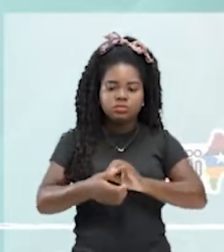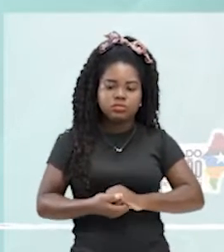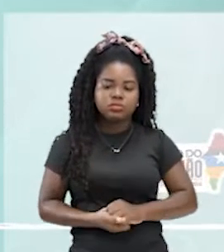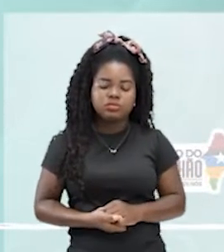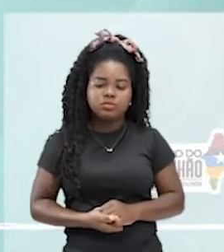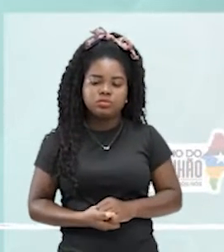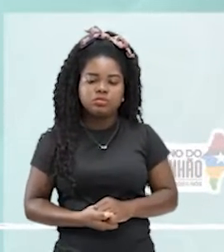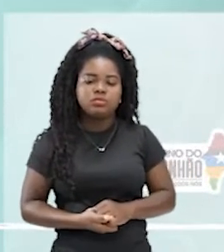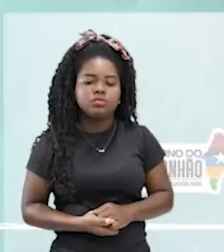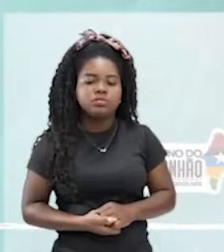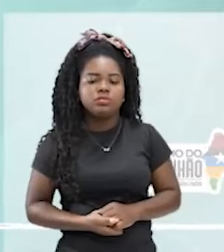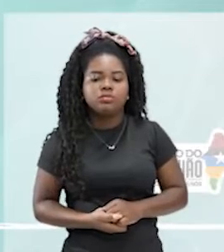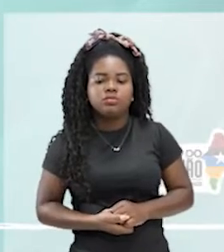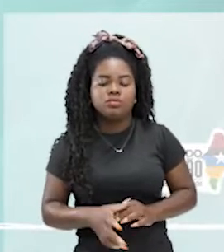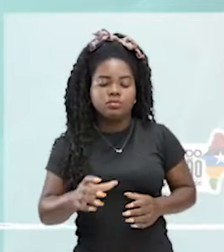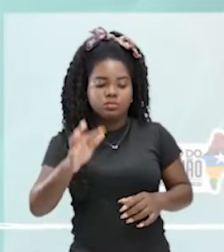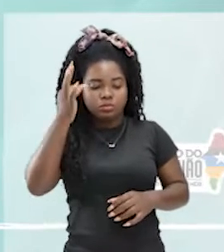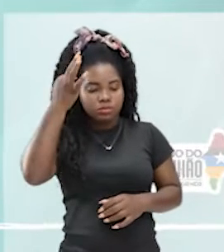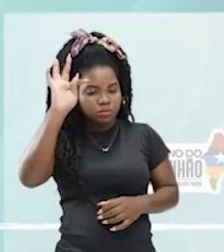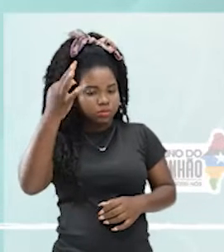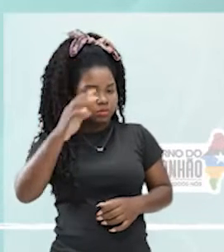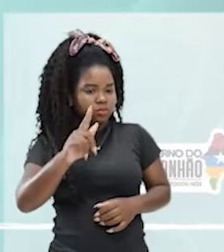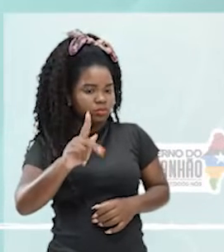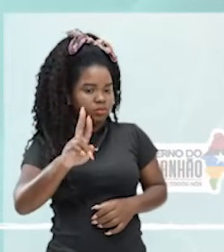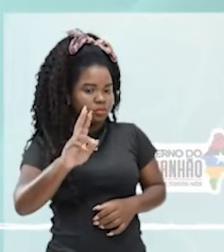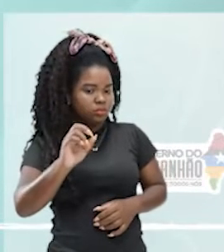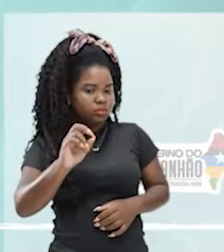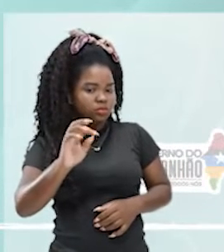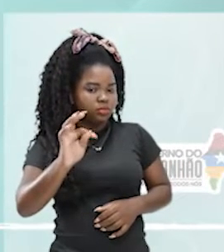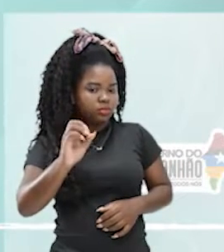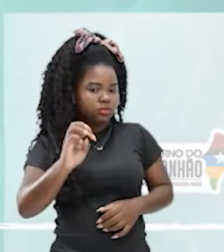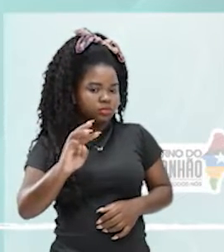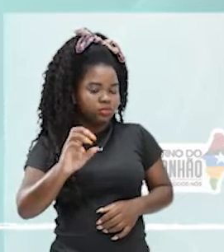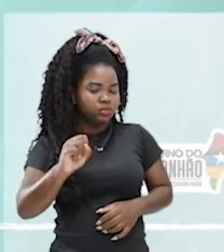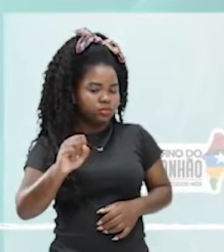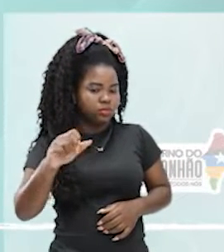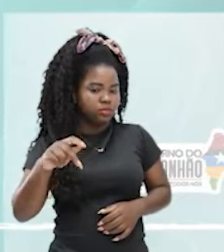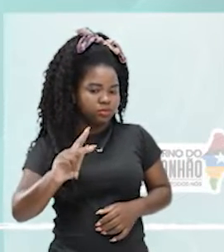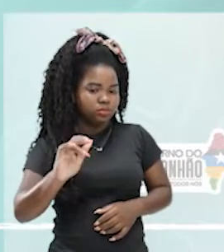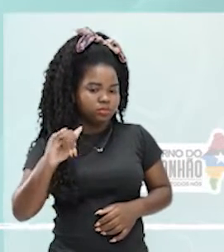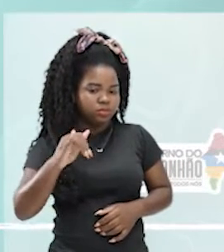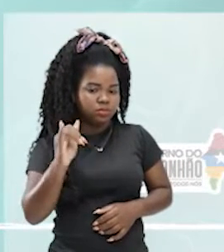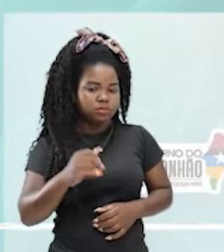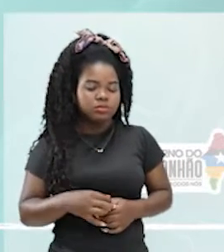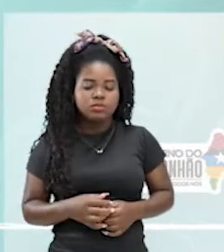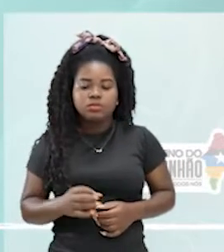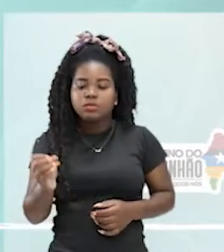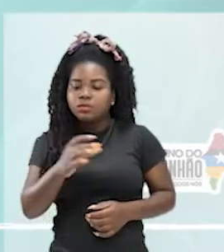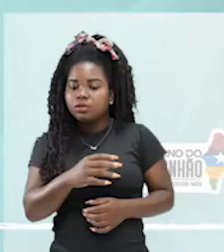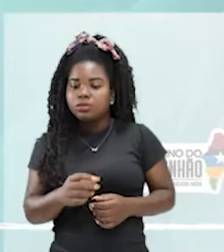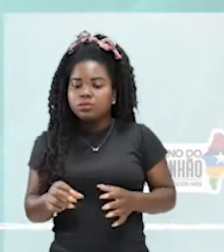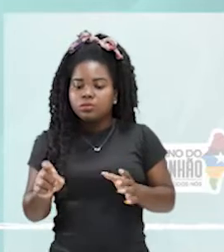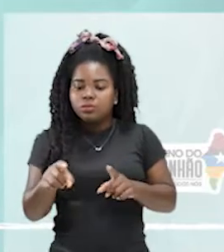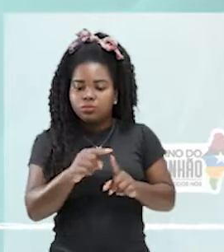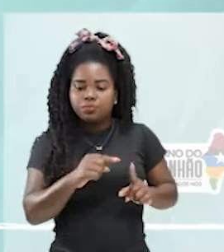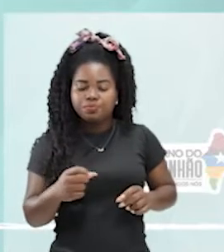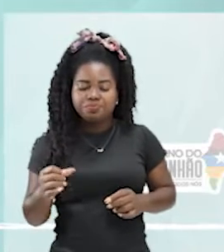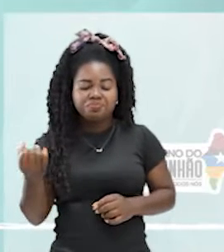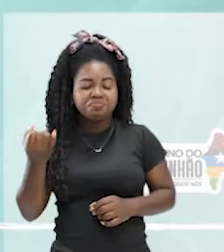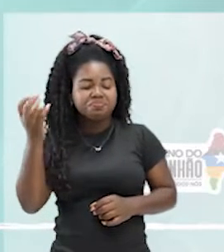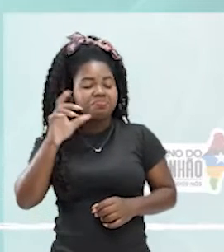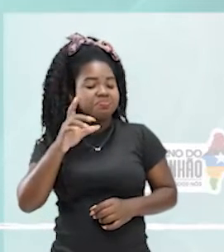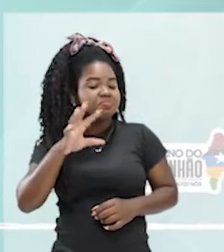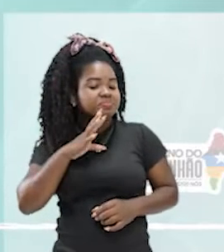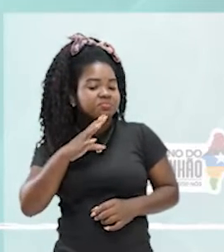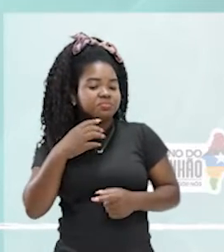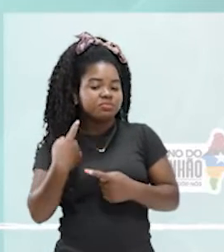Ele surge a partir da teoria de Grotowski e ele vai criando novos mecanismos. É muito interessante você conhecer, por quê? Porque ele